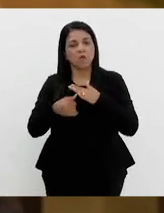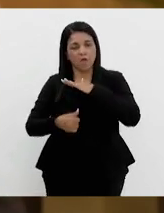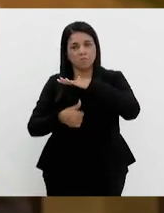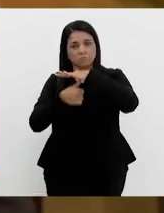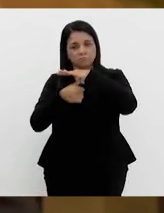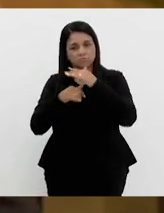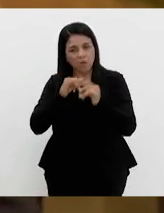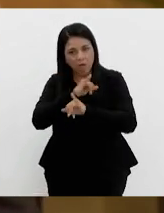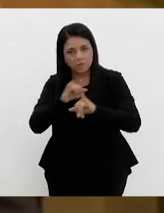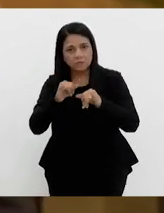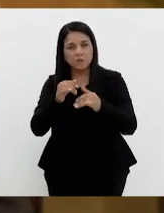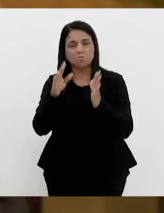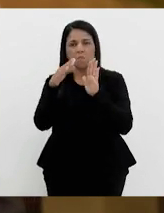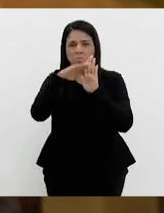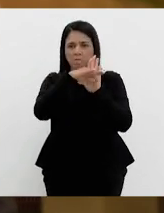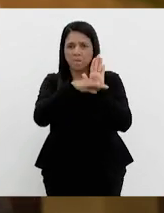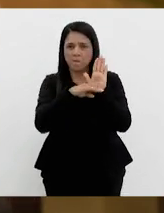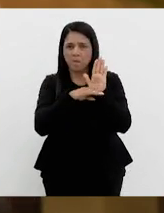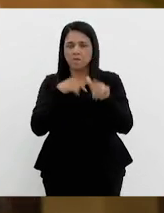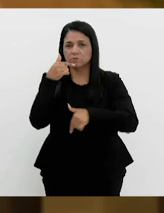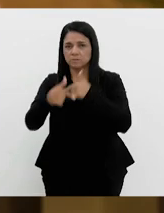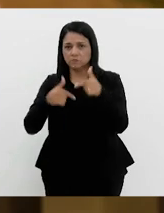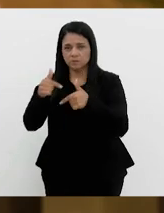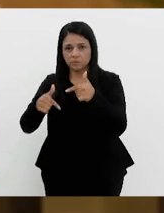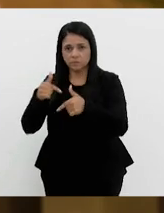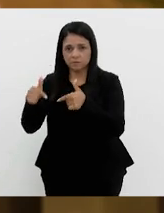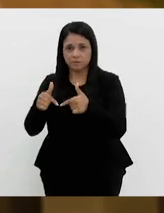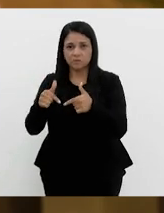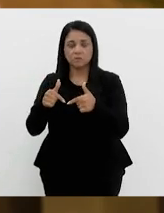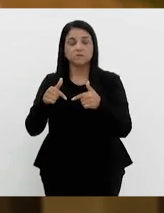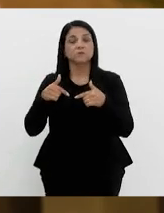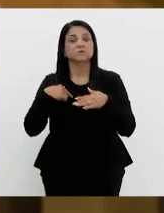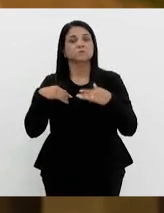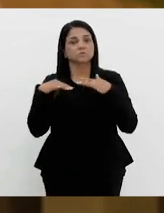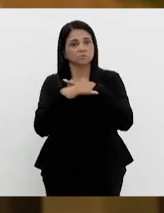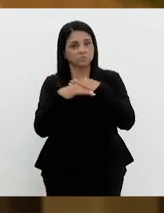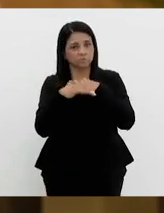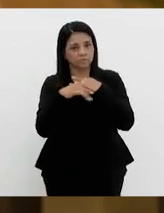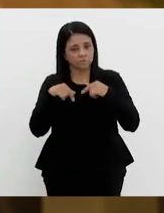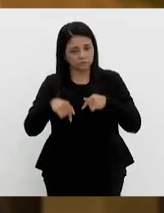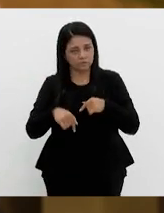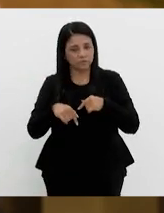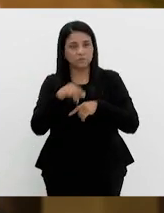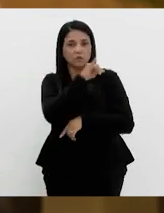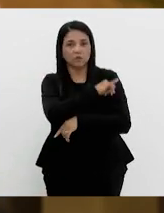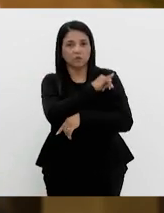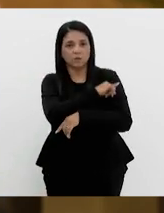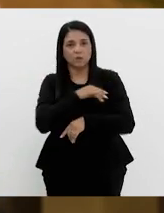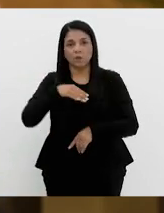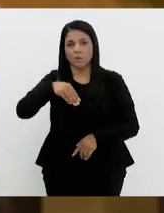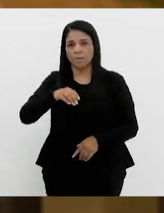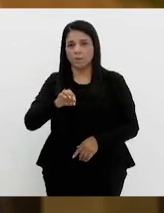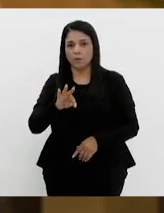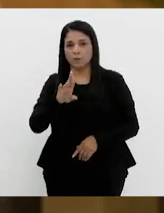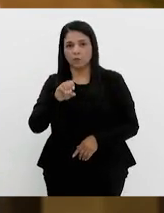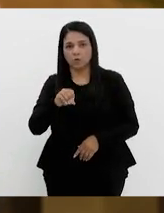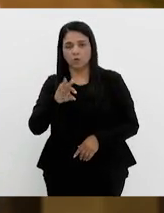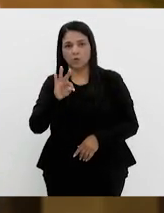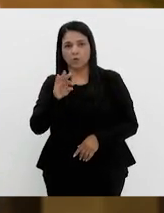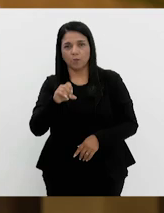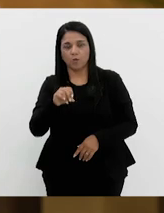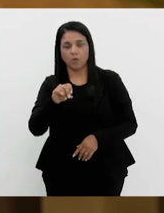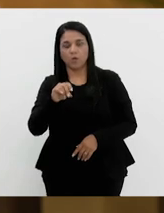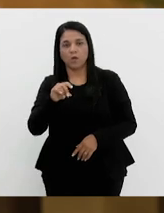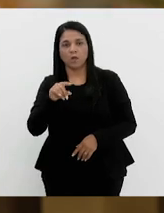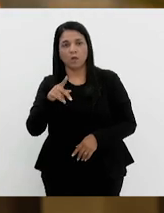trabalho dado e Pass em nossa cúa metropolit Metropolitana aos 20 dias do mês de